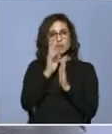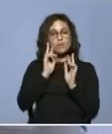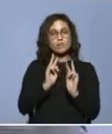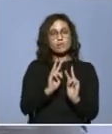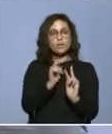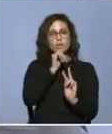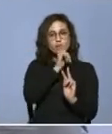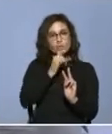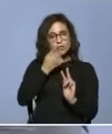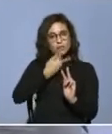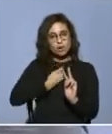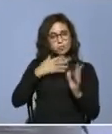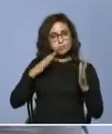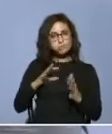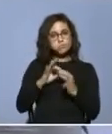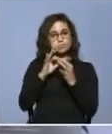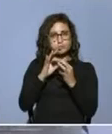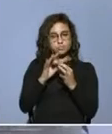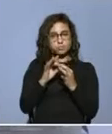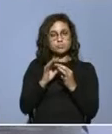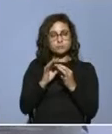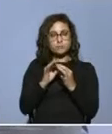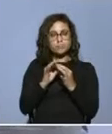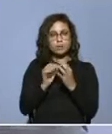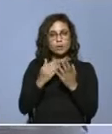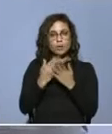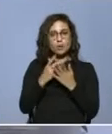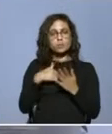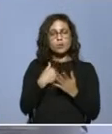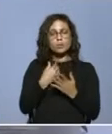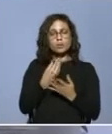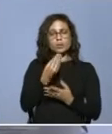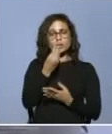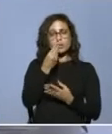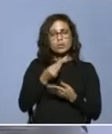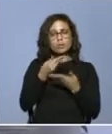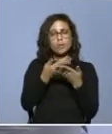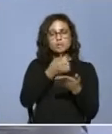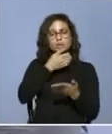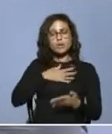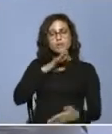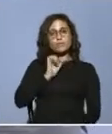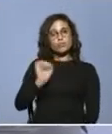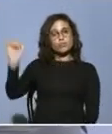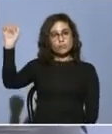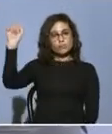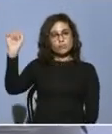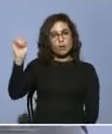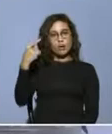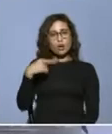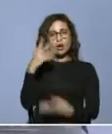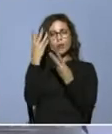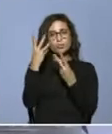que nos reconciliou convosco e fazei que, alimentando-nos do corpo e sangue do vosso Filho, cheios do seu